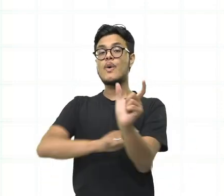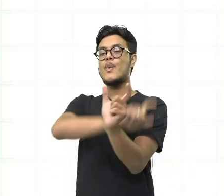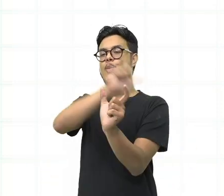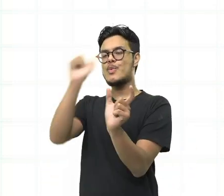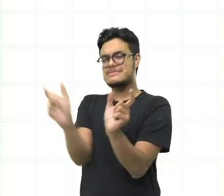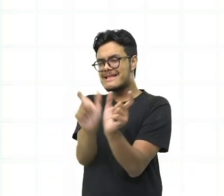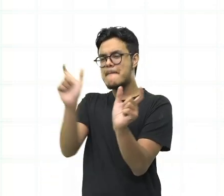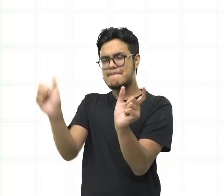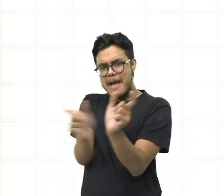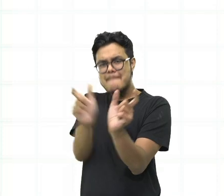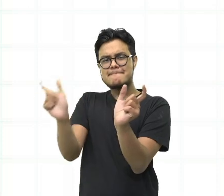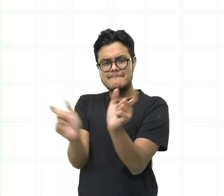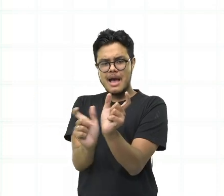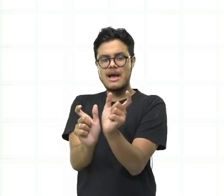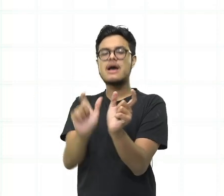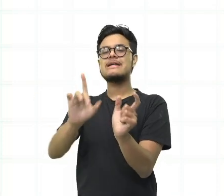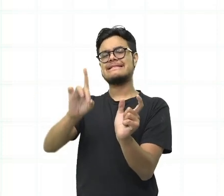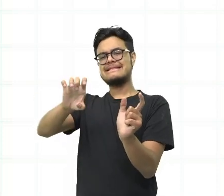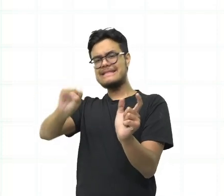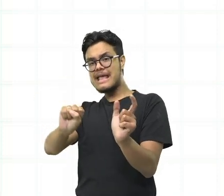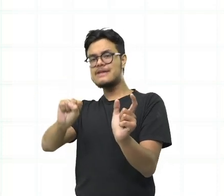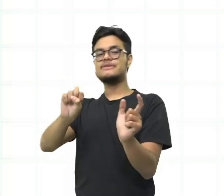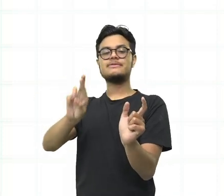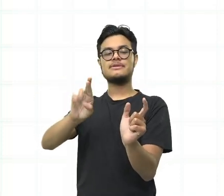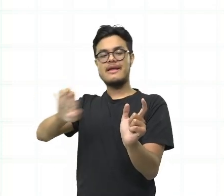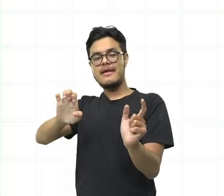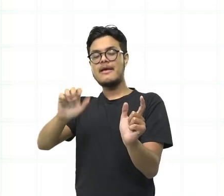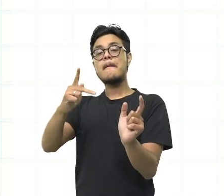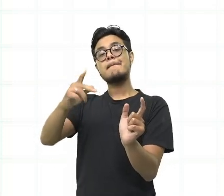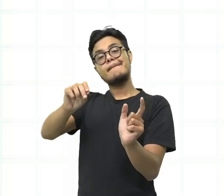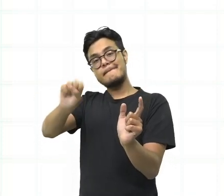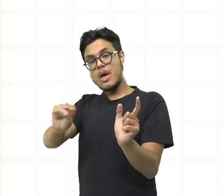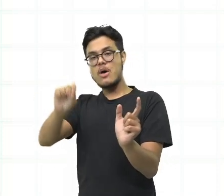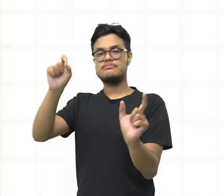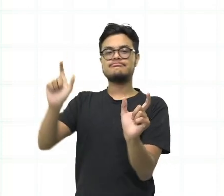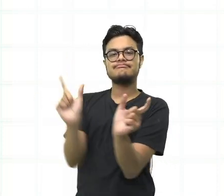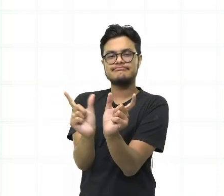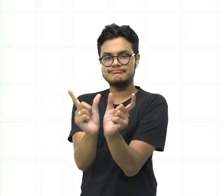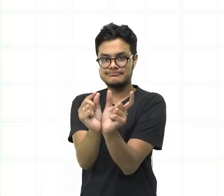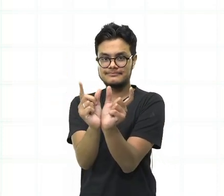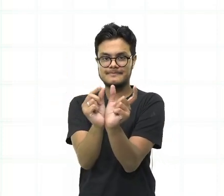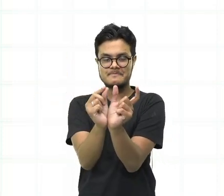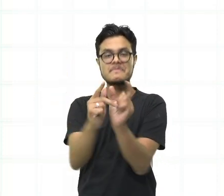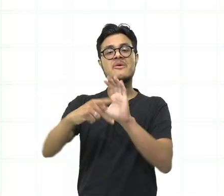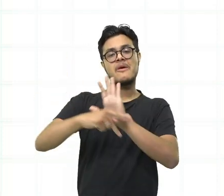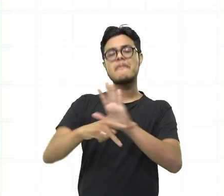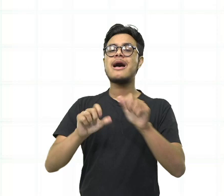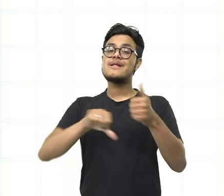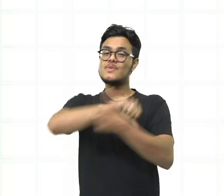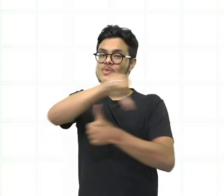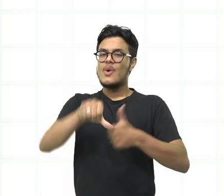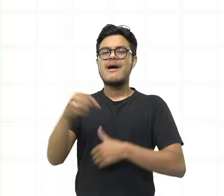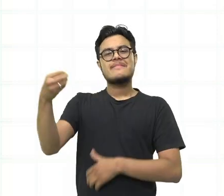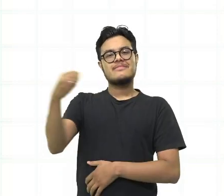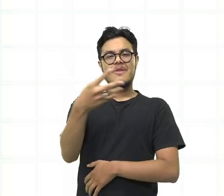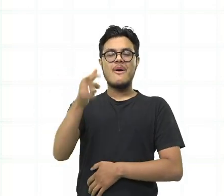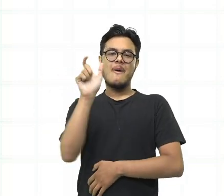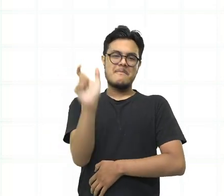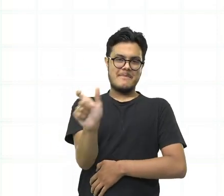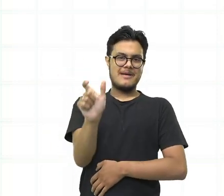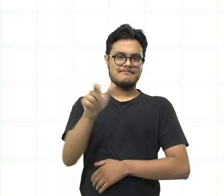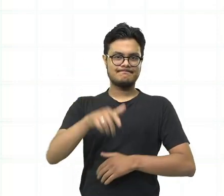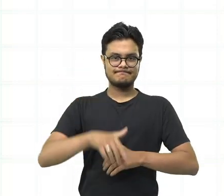acrescentei os nossos afixos, né? Que no caso são os prefixos, para o quê? Modificar, para criar